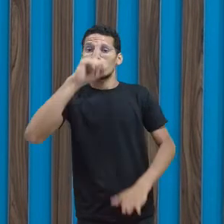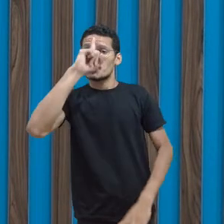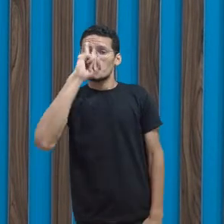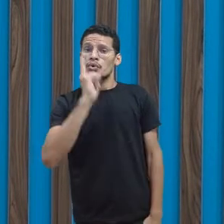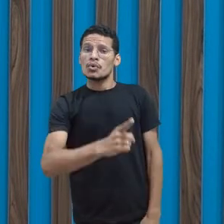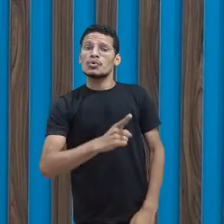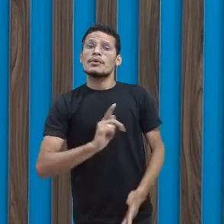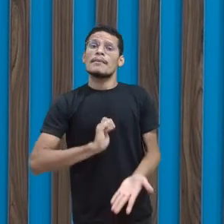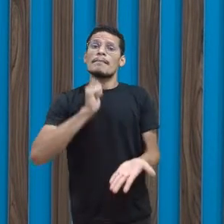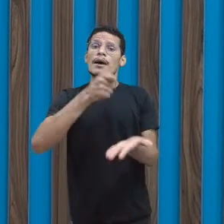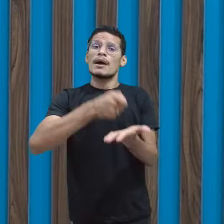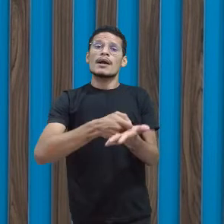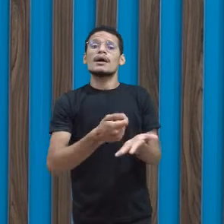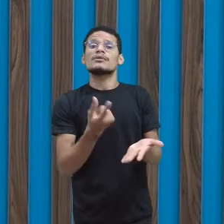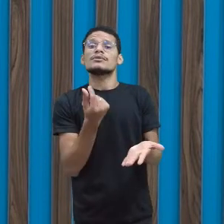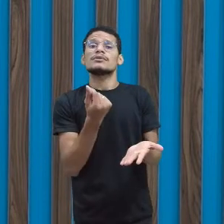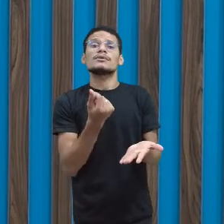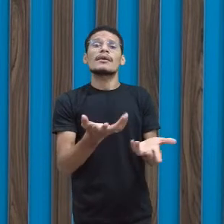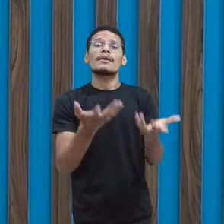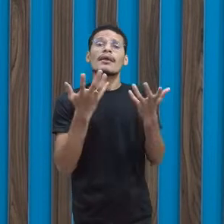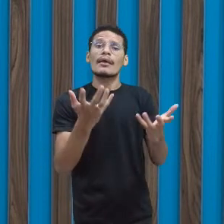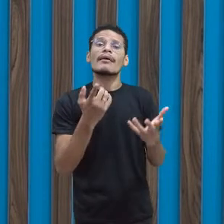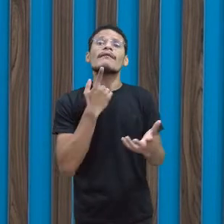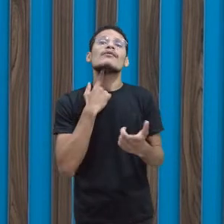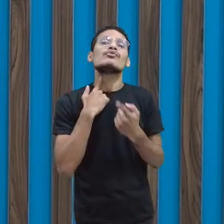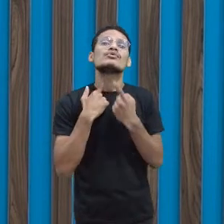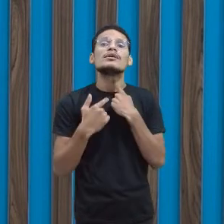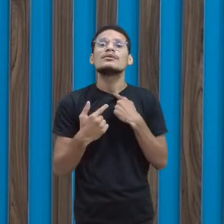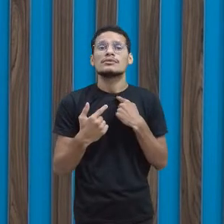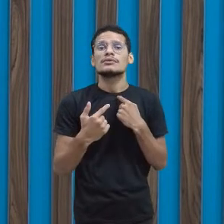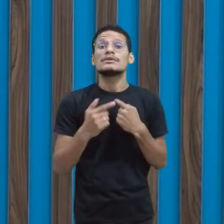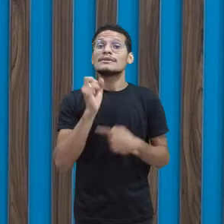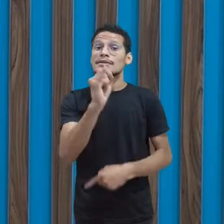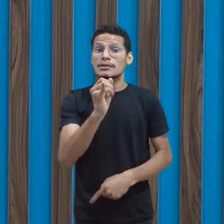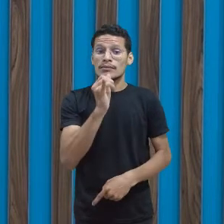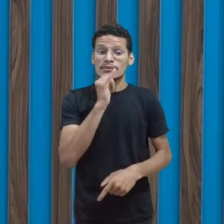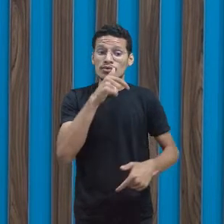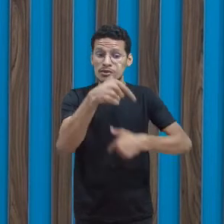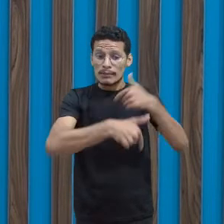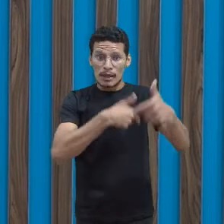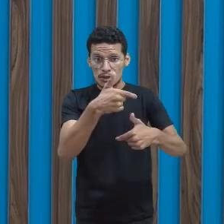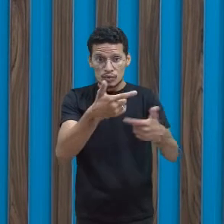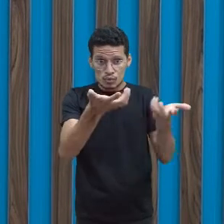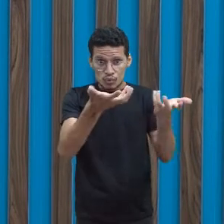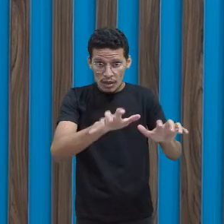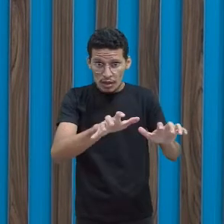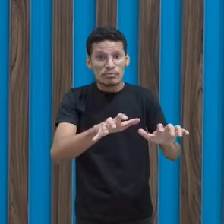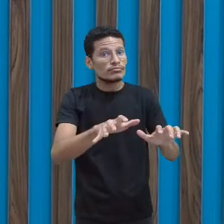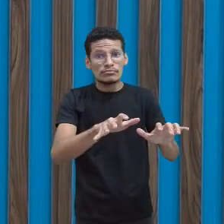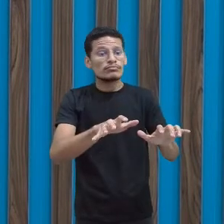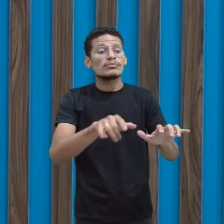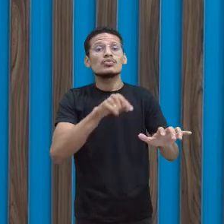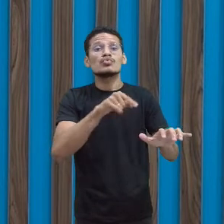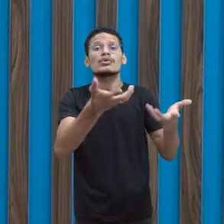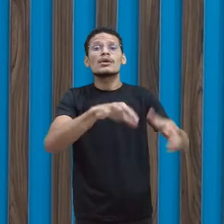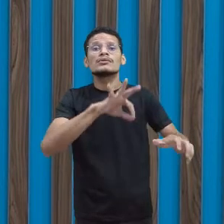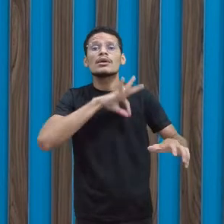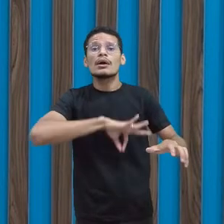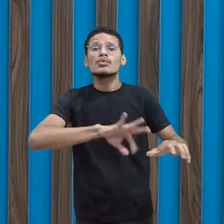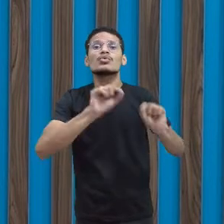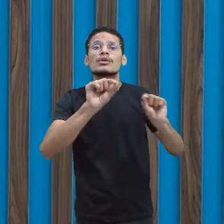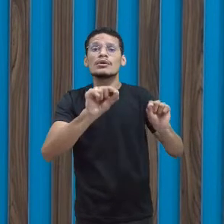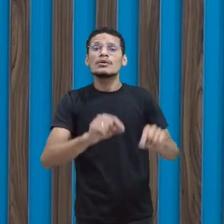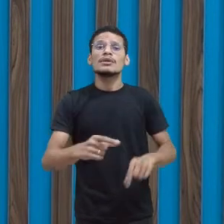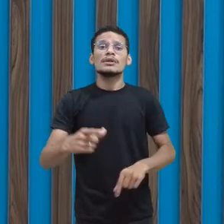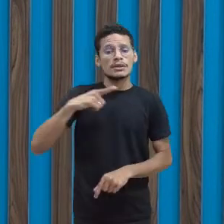ele pagar quanto ele quisesse. E se o operário ali ele não quisesse sujeitar aquele salário, ele ia alegar que